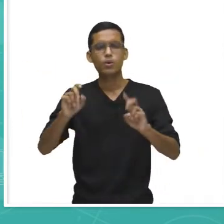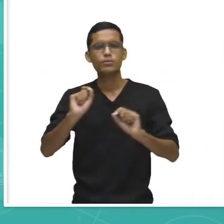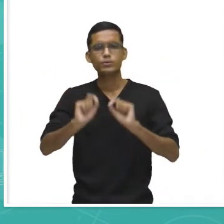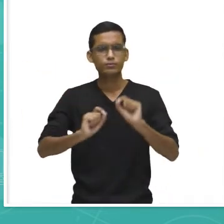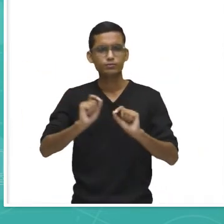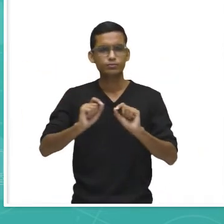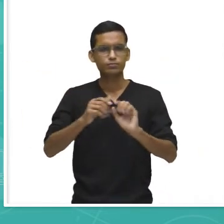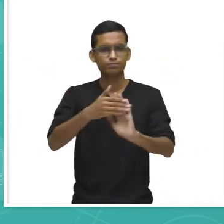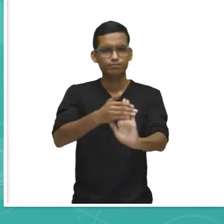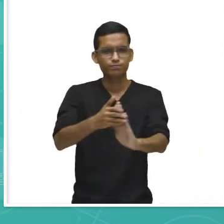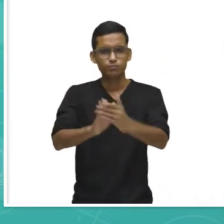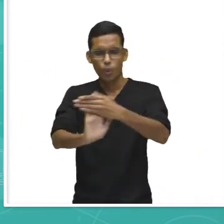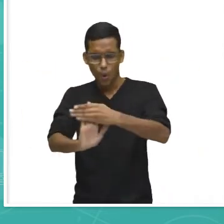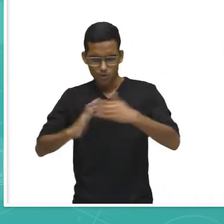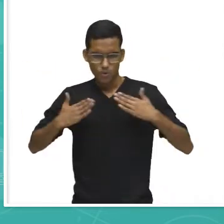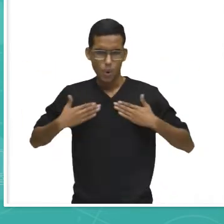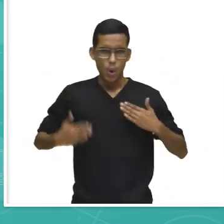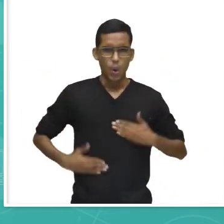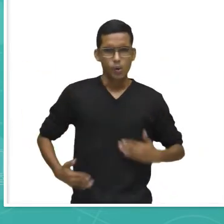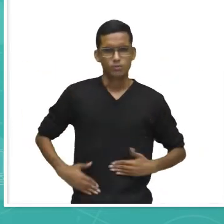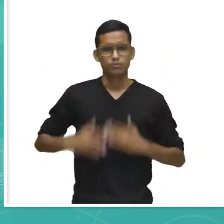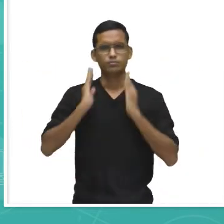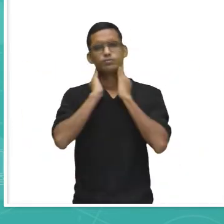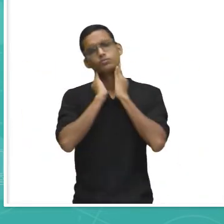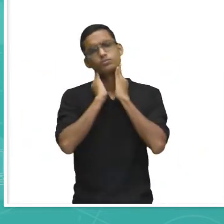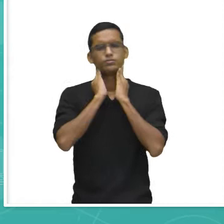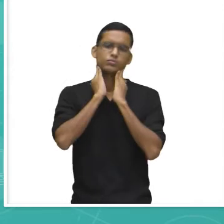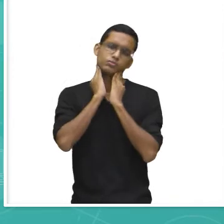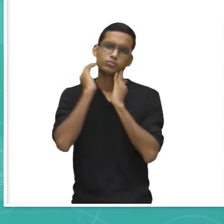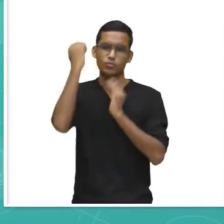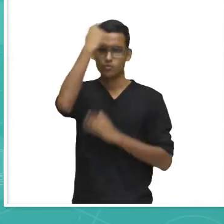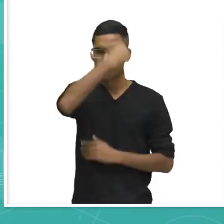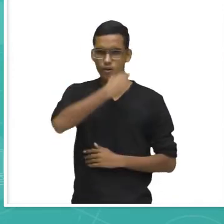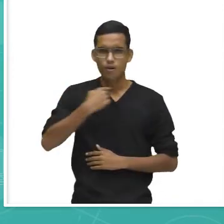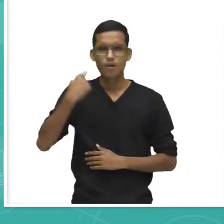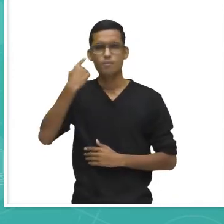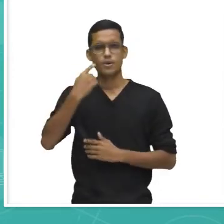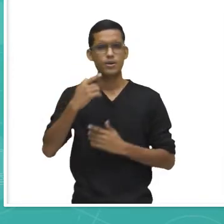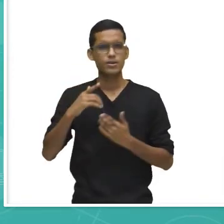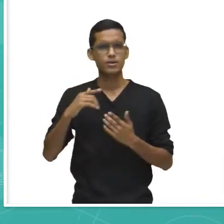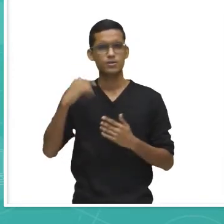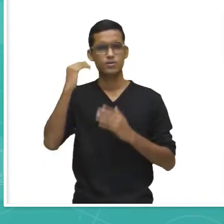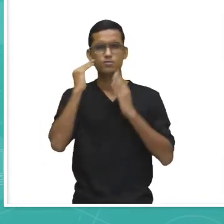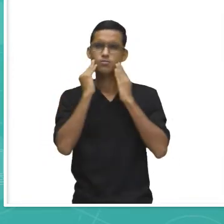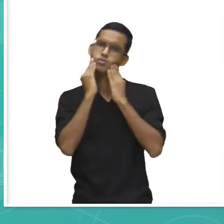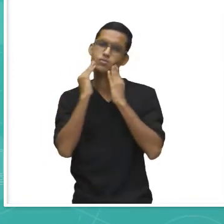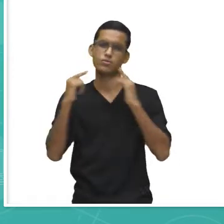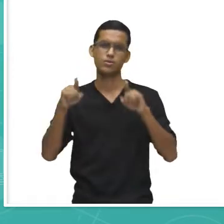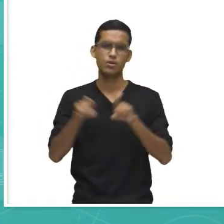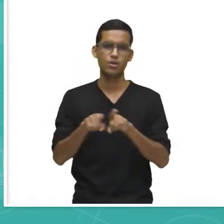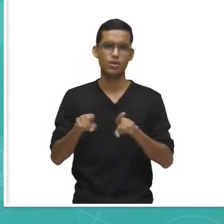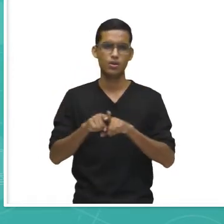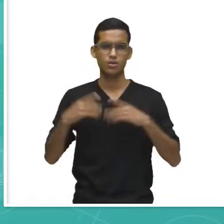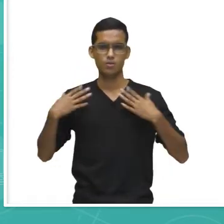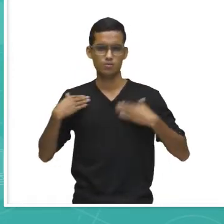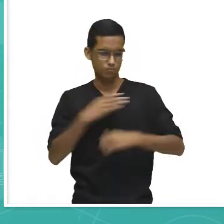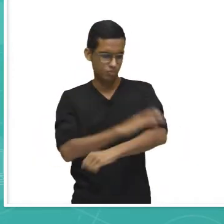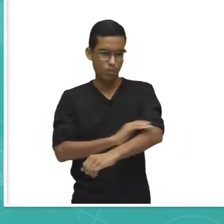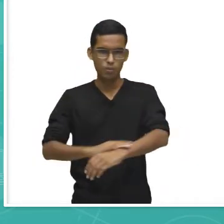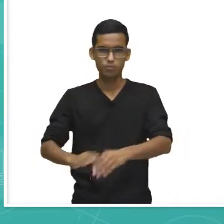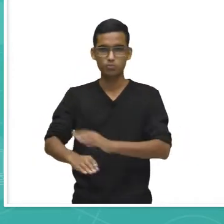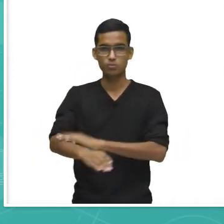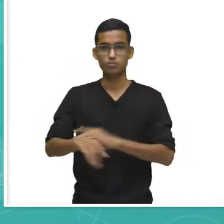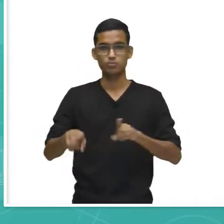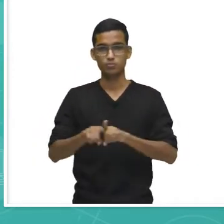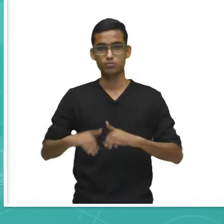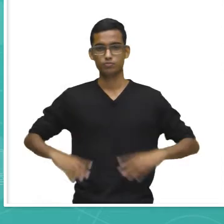diversas partes do corpo, tronco, cabeça, membros superiores e membros inferiores, tá?